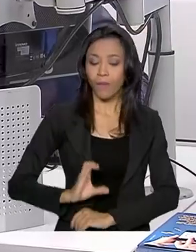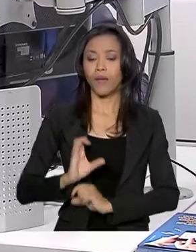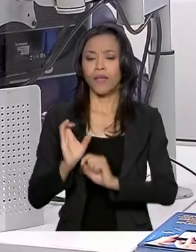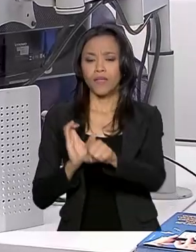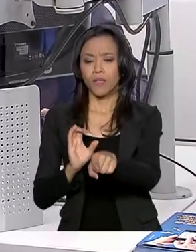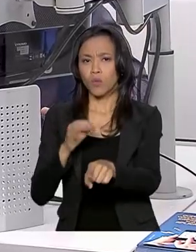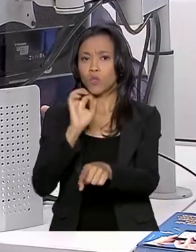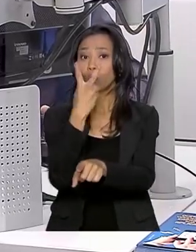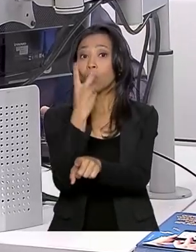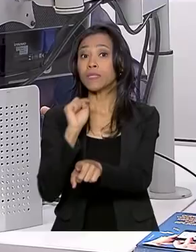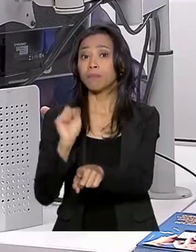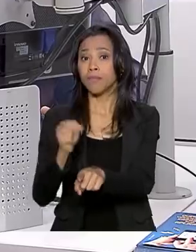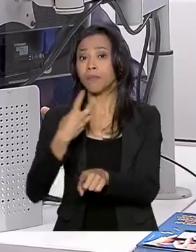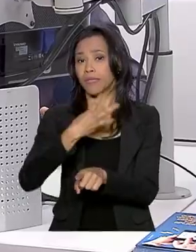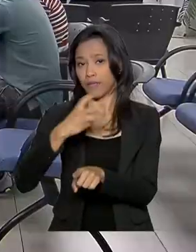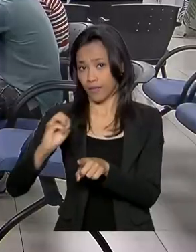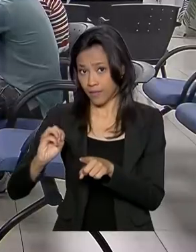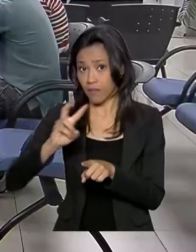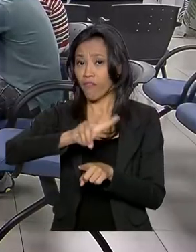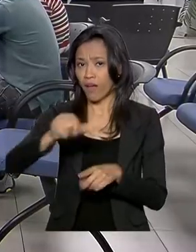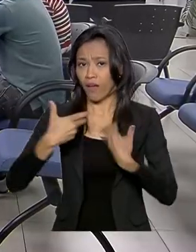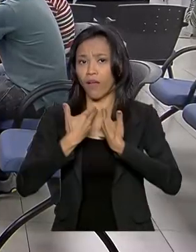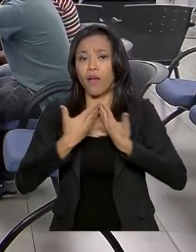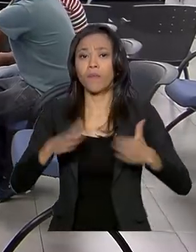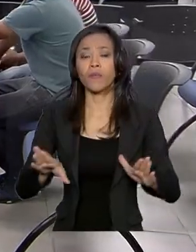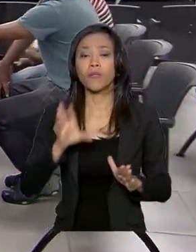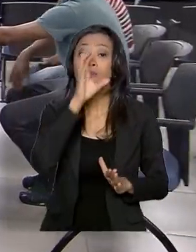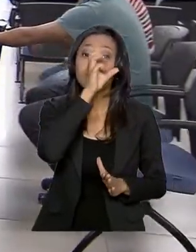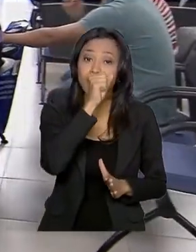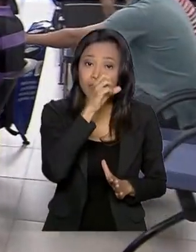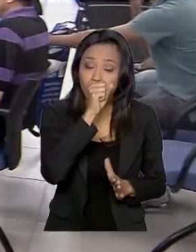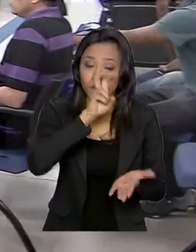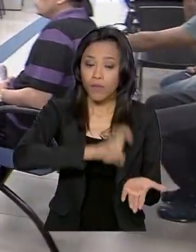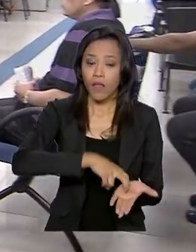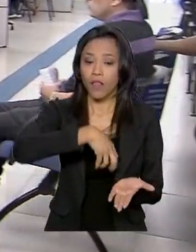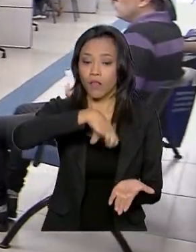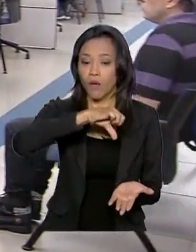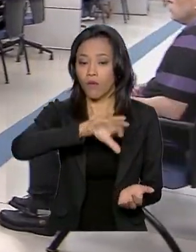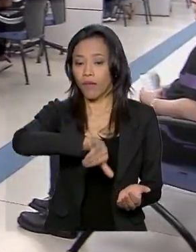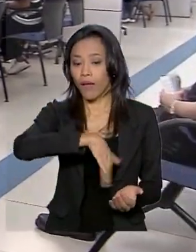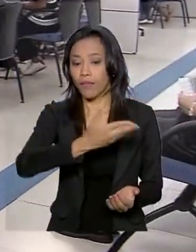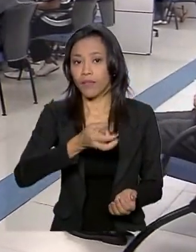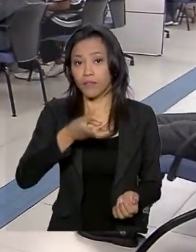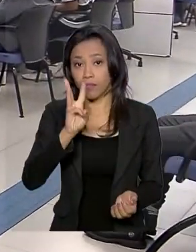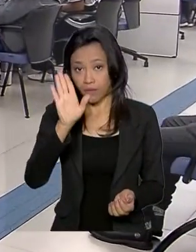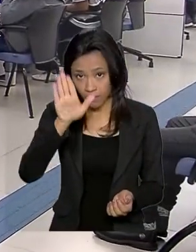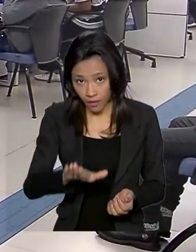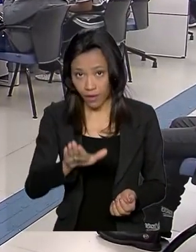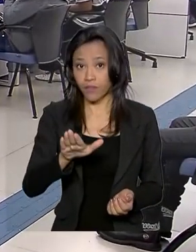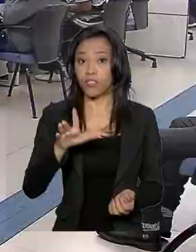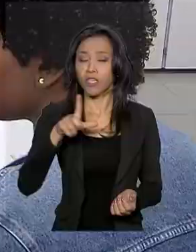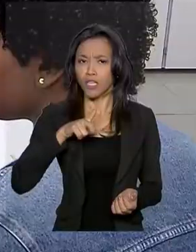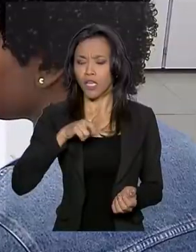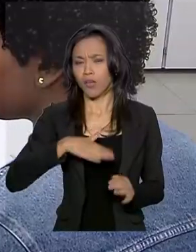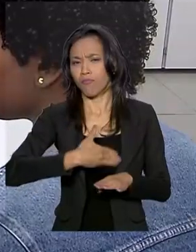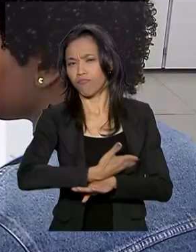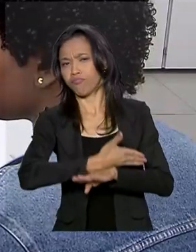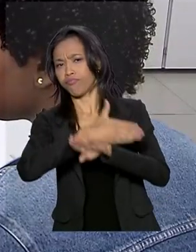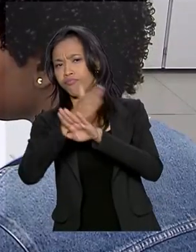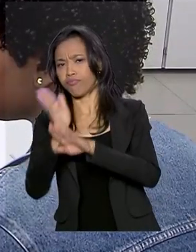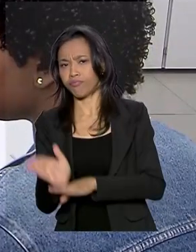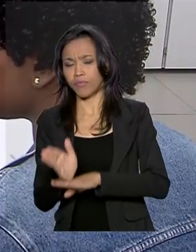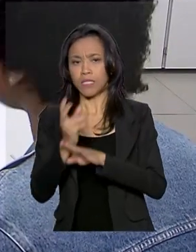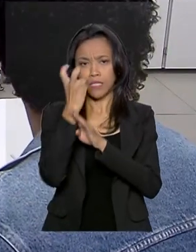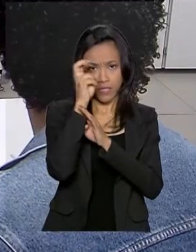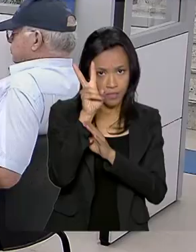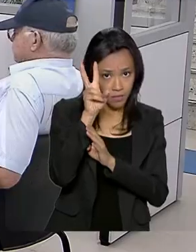2300 agências também vão abrir neste sábado das 9 às 15 horas e terão horários estendidos na segunda e